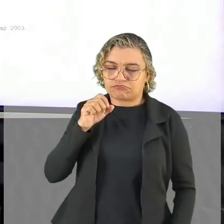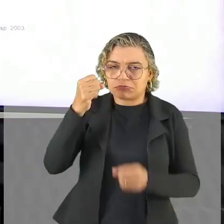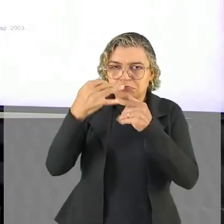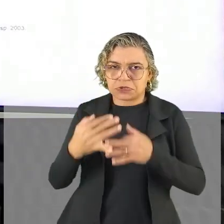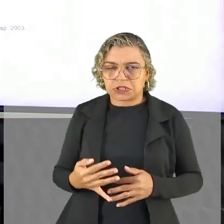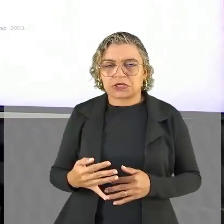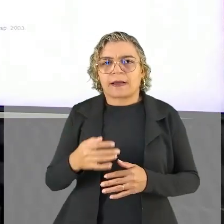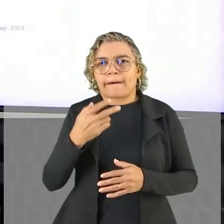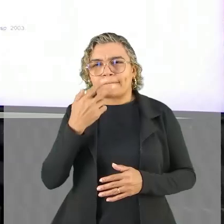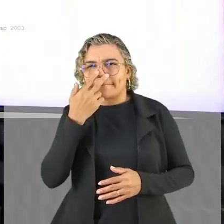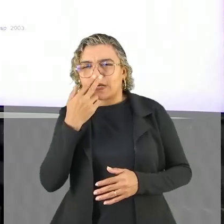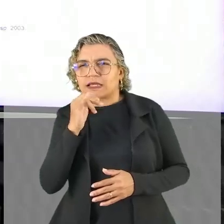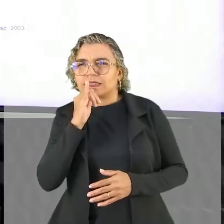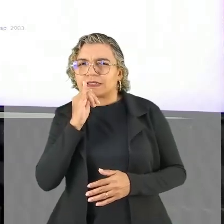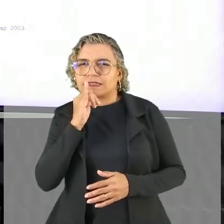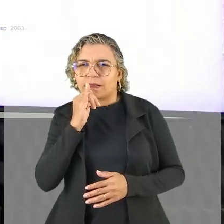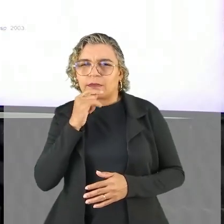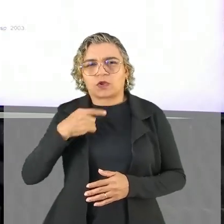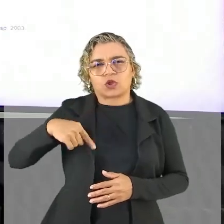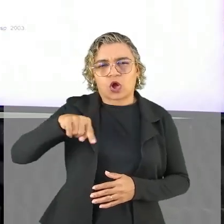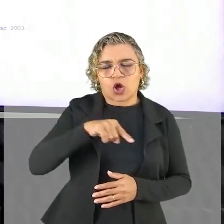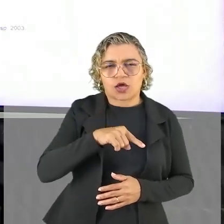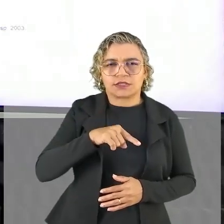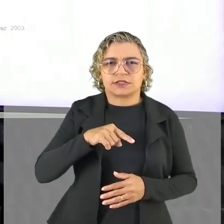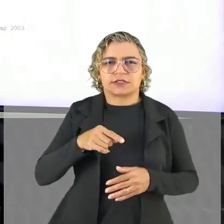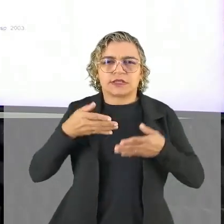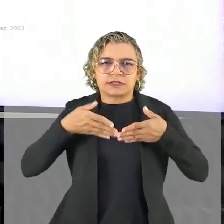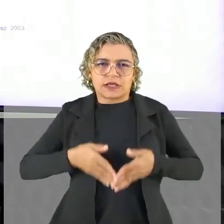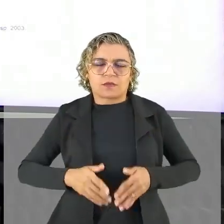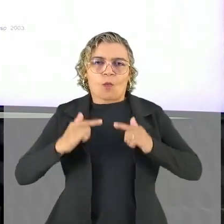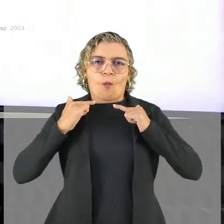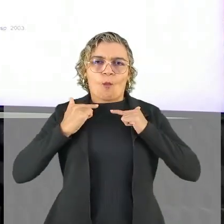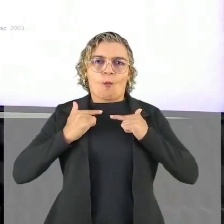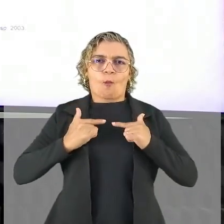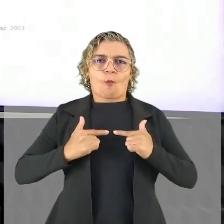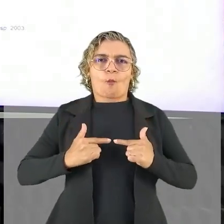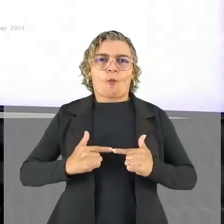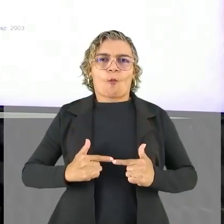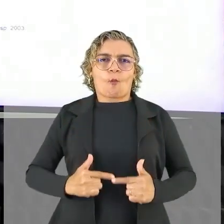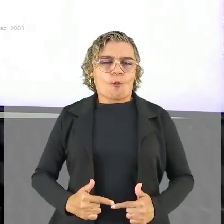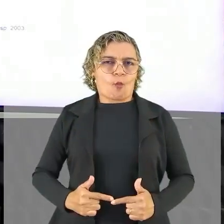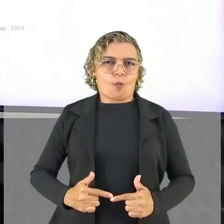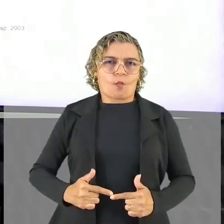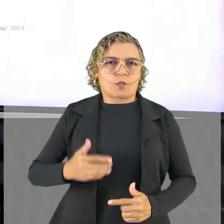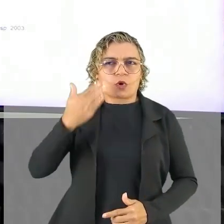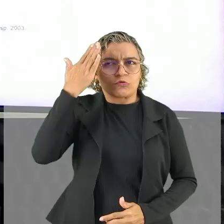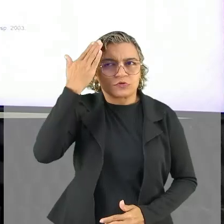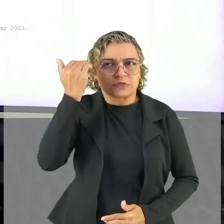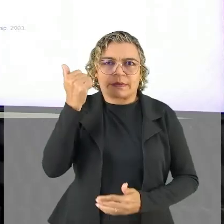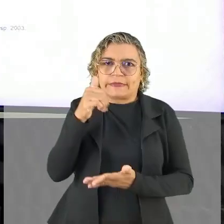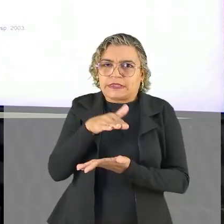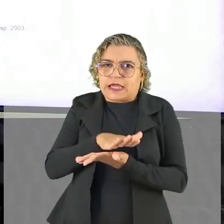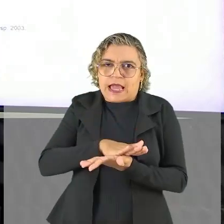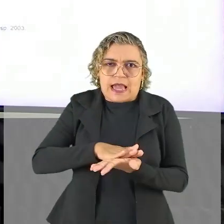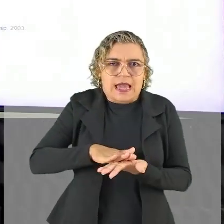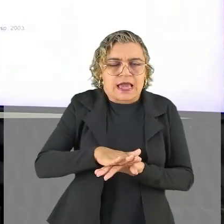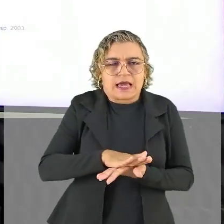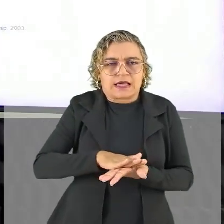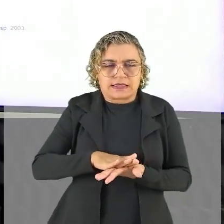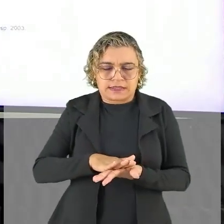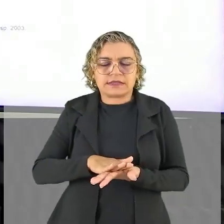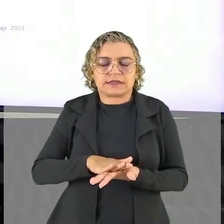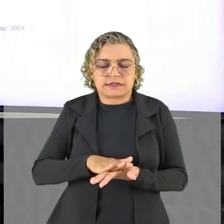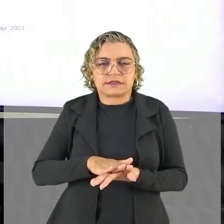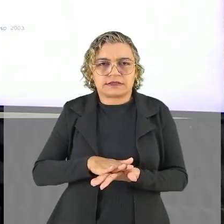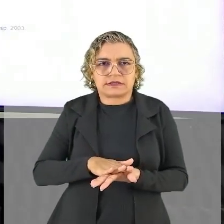gente nasce como uma folha em branco, né? Enquanto o Descartes diz, os racionalistas, que a gente nasce com algumas ideias inatas, o John Locke, por